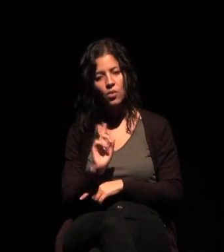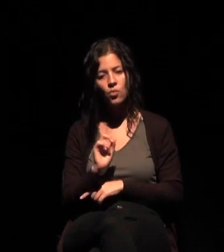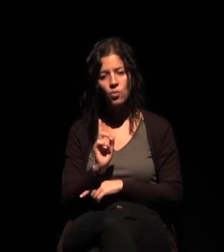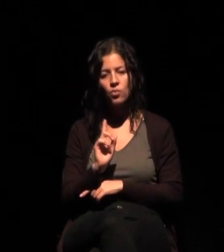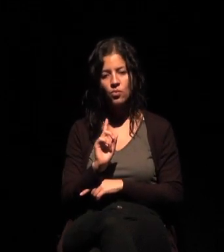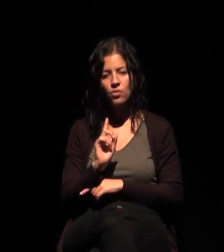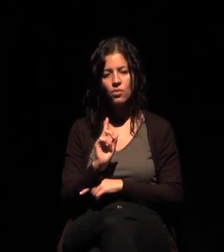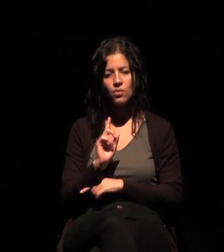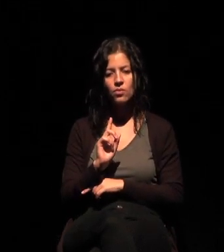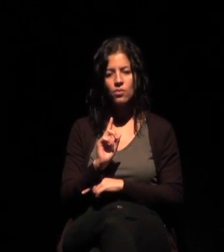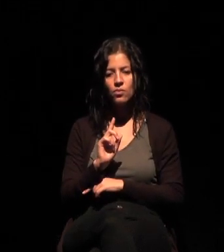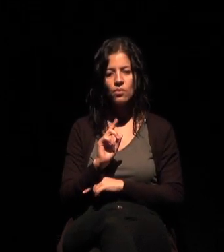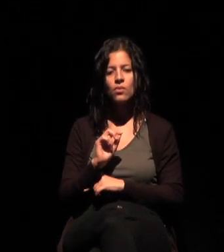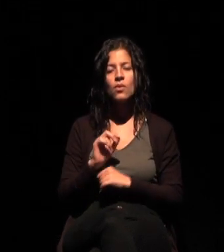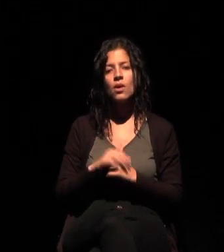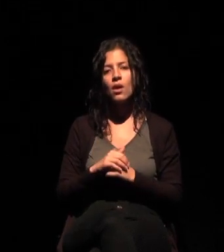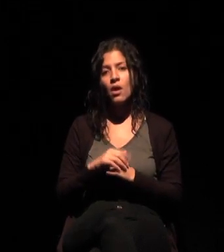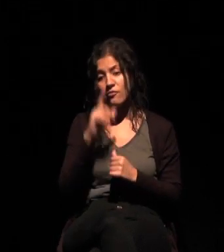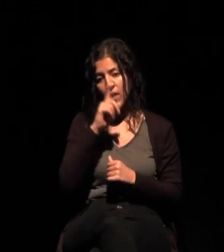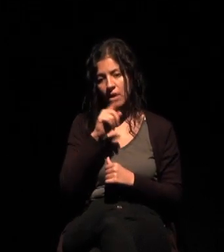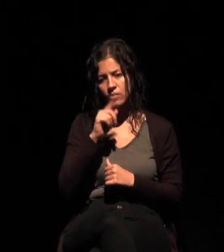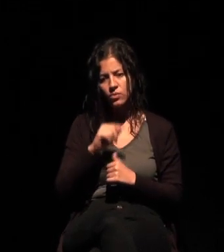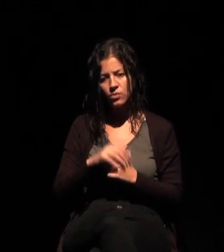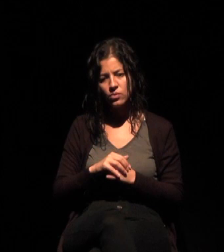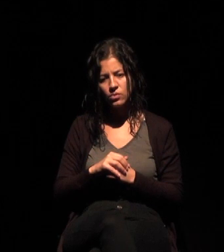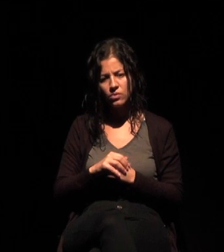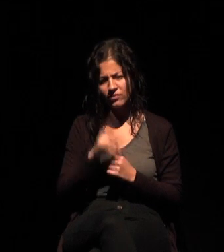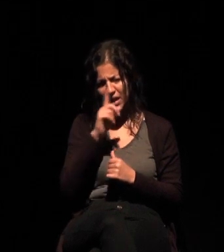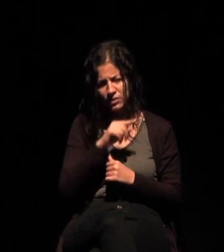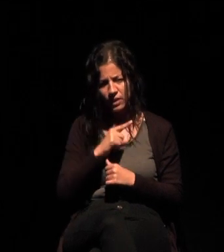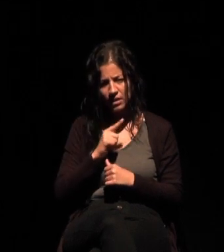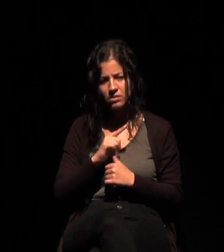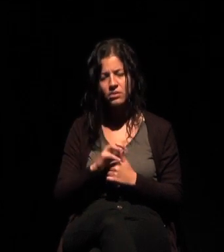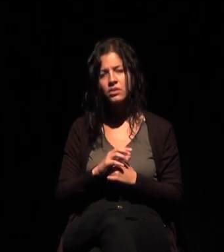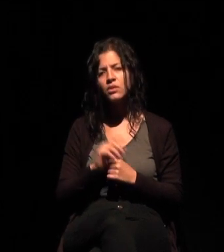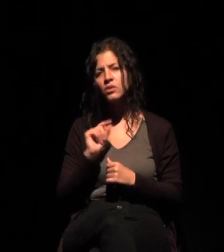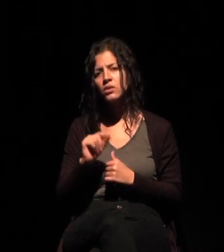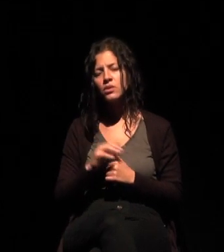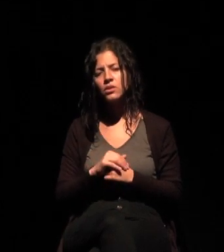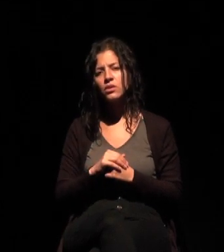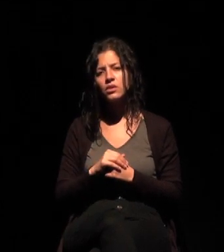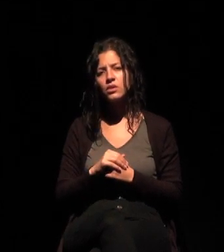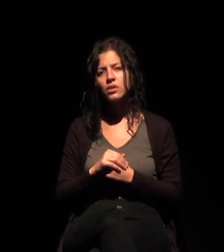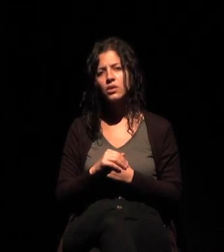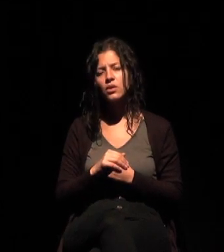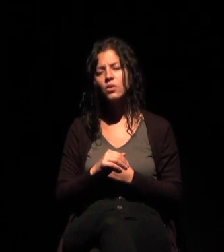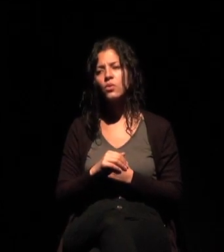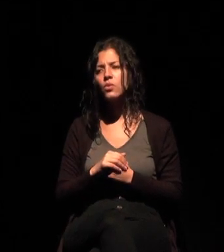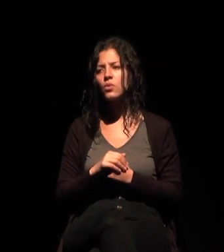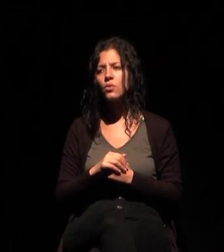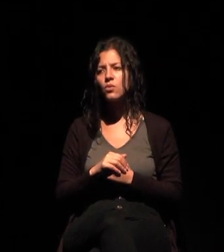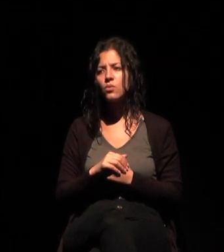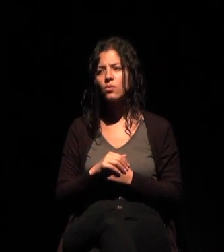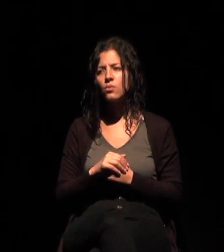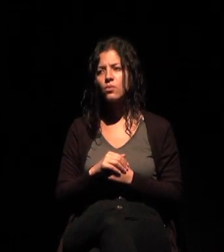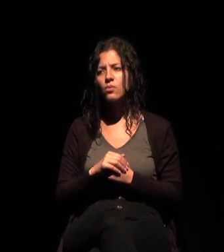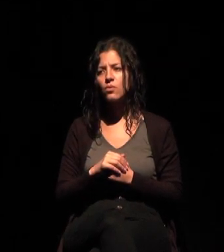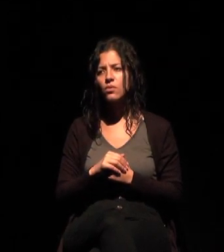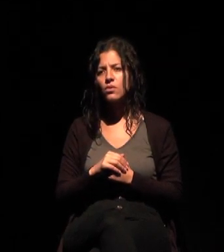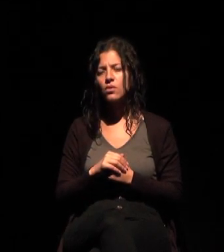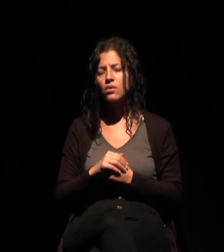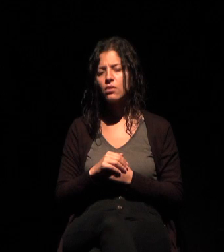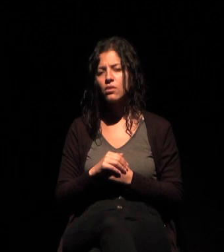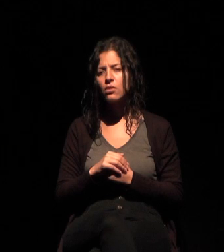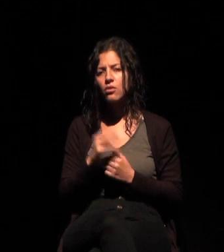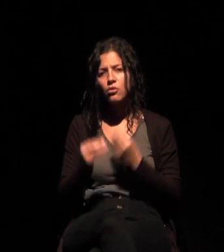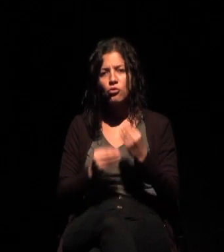uma floresta aleatória que eu não vou tentar explicar aqui mas eu digo pra vocês é quase impossível se explicar como funcionando uma floresta aleatória